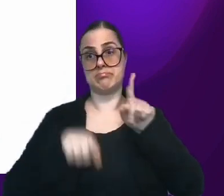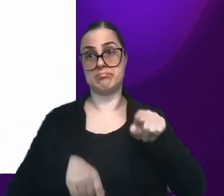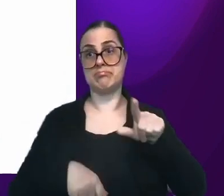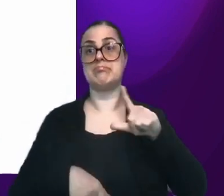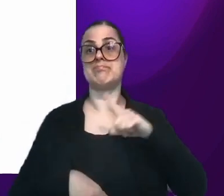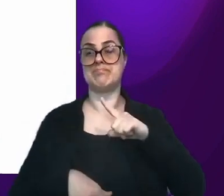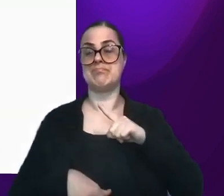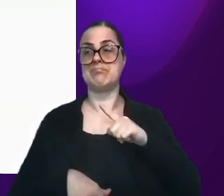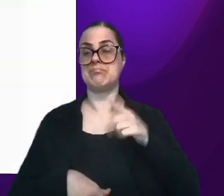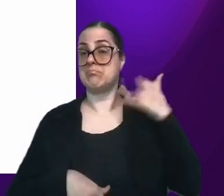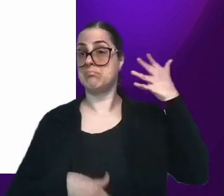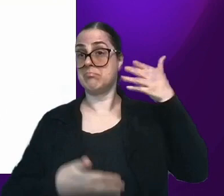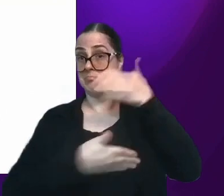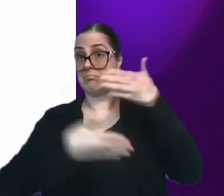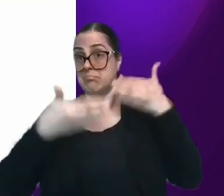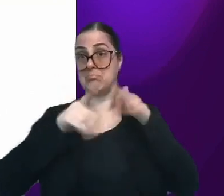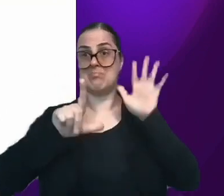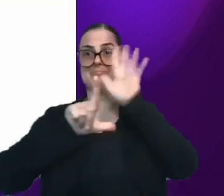bonitas que o Tiago mostrou.